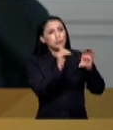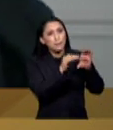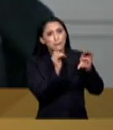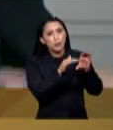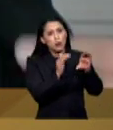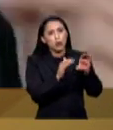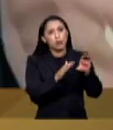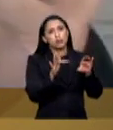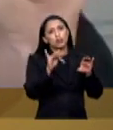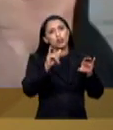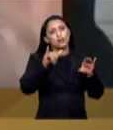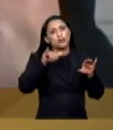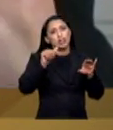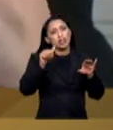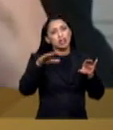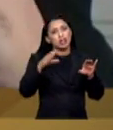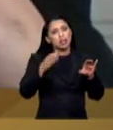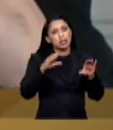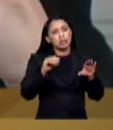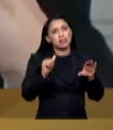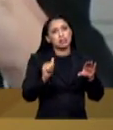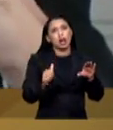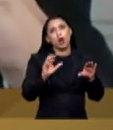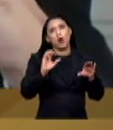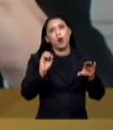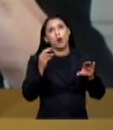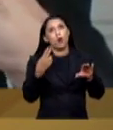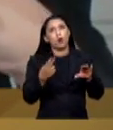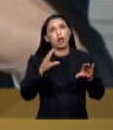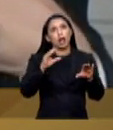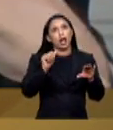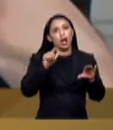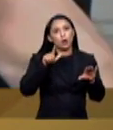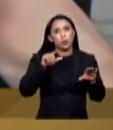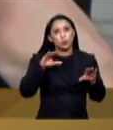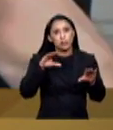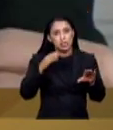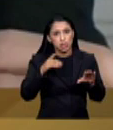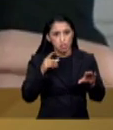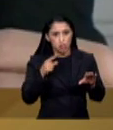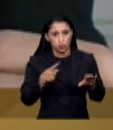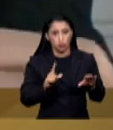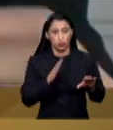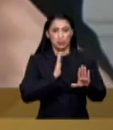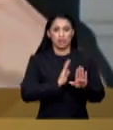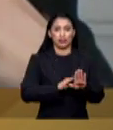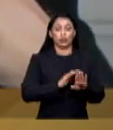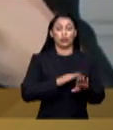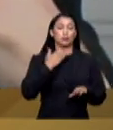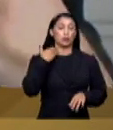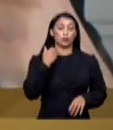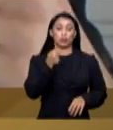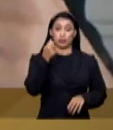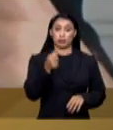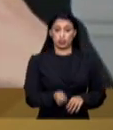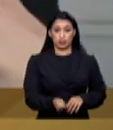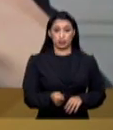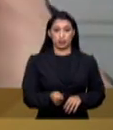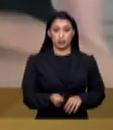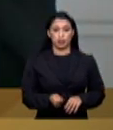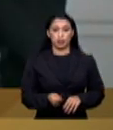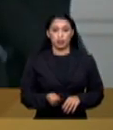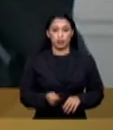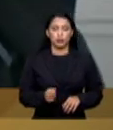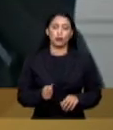depósito. Mas não se está a inibir a autonomia do magistrado, não se está a inibir